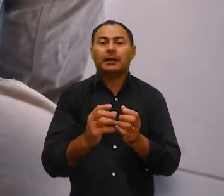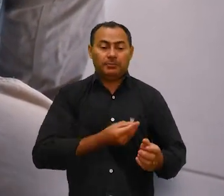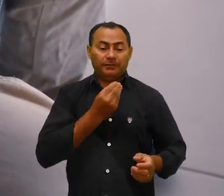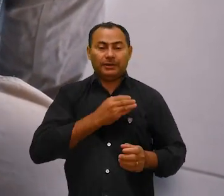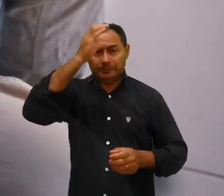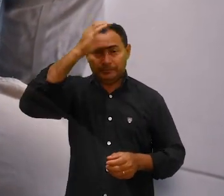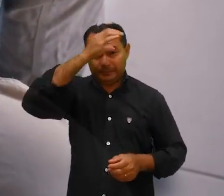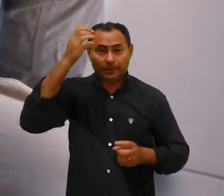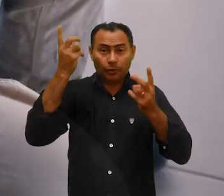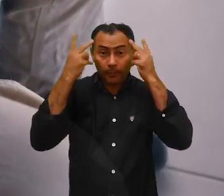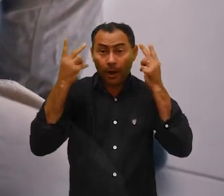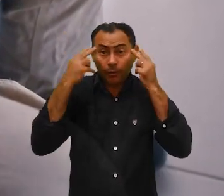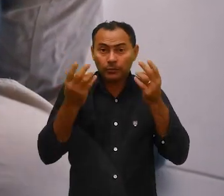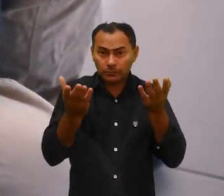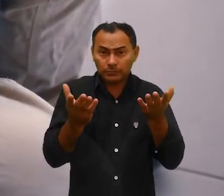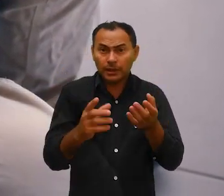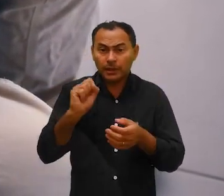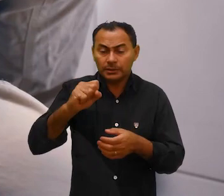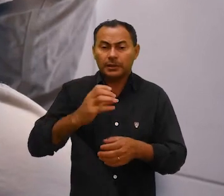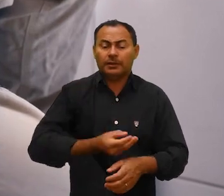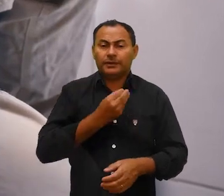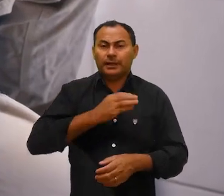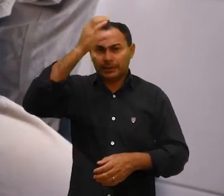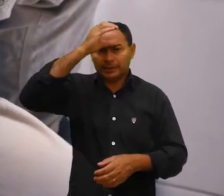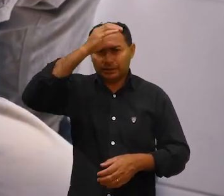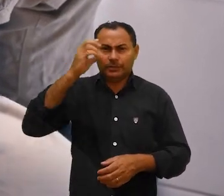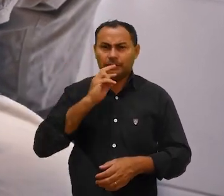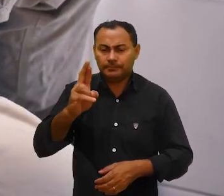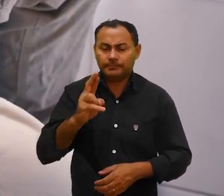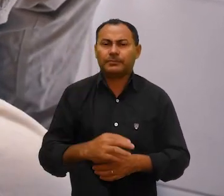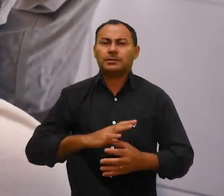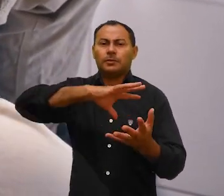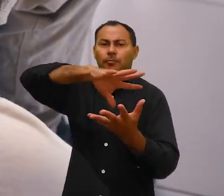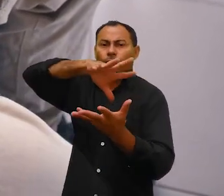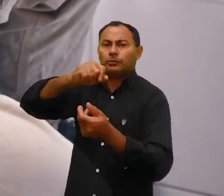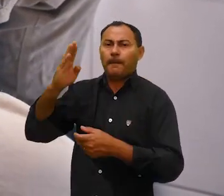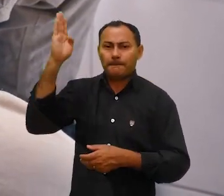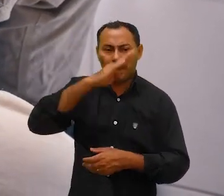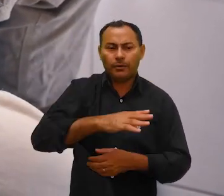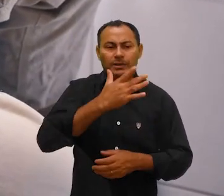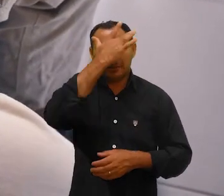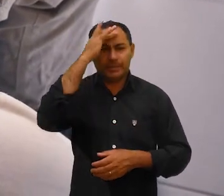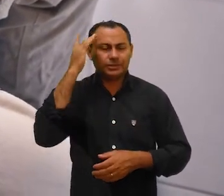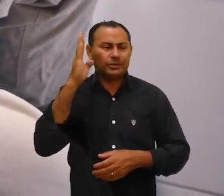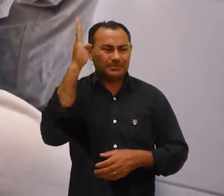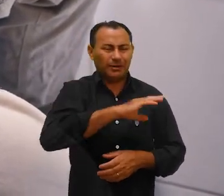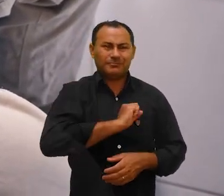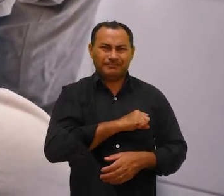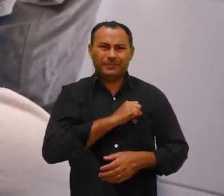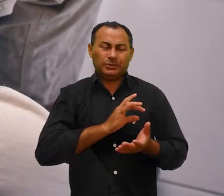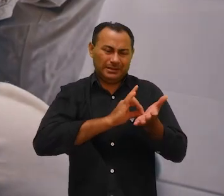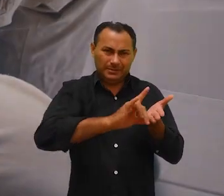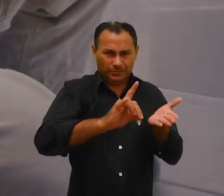é a vida cristã normal. É assim que a vida cristã normal responde a este mundo mau e aos homens perversos,